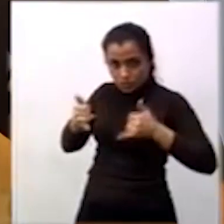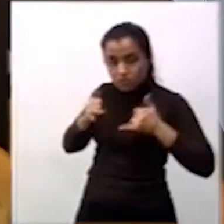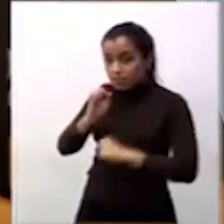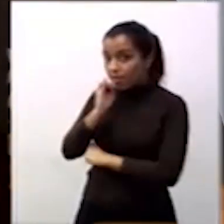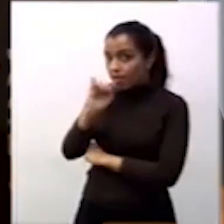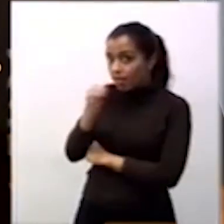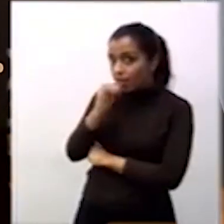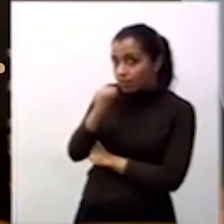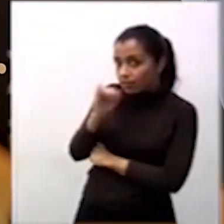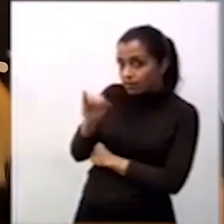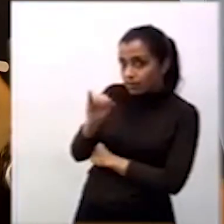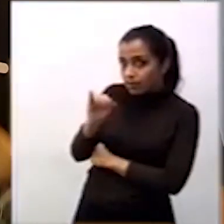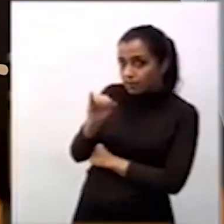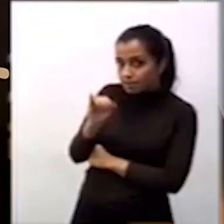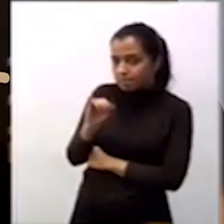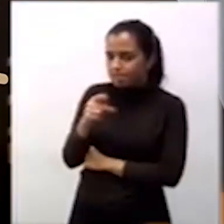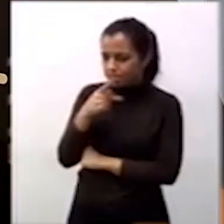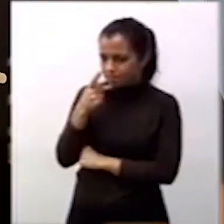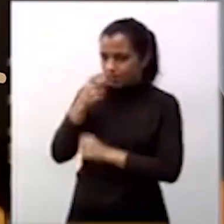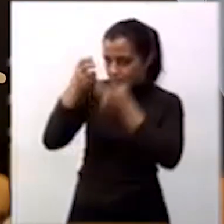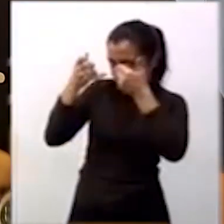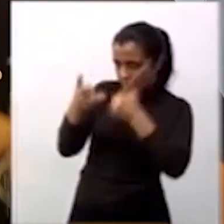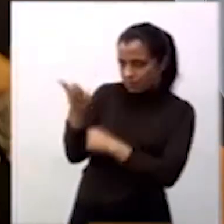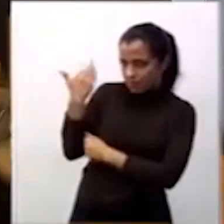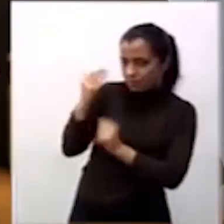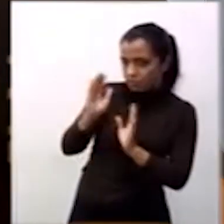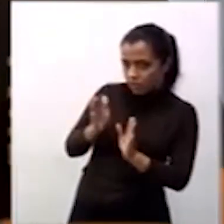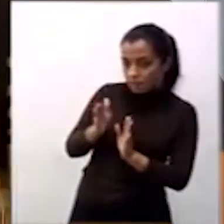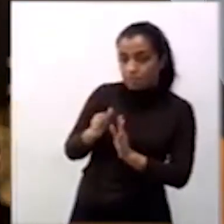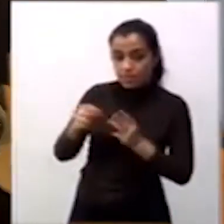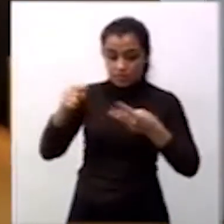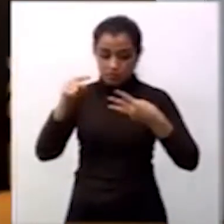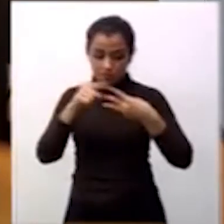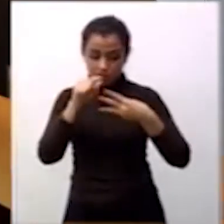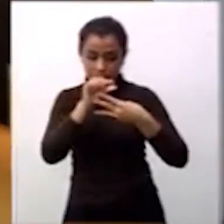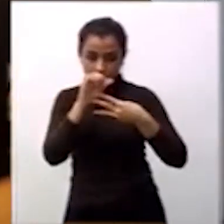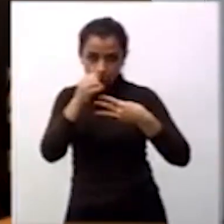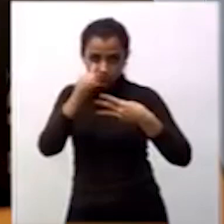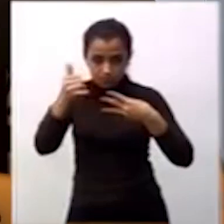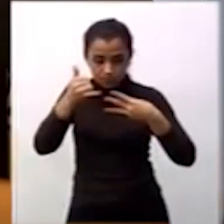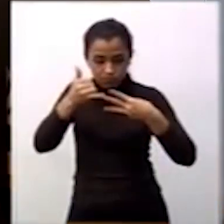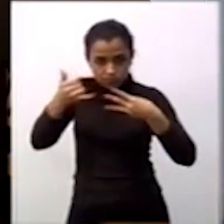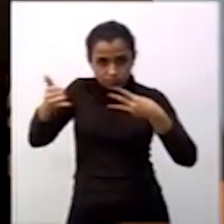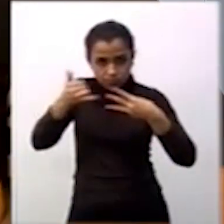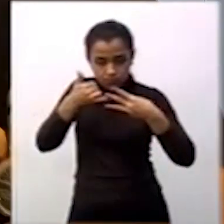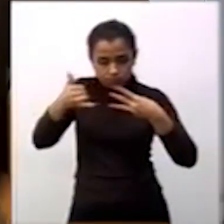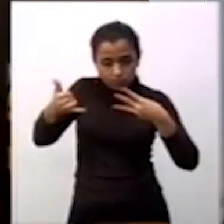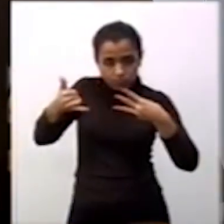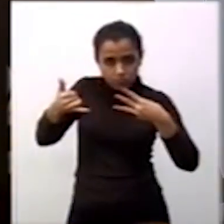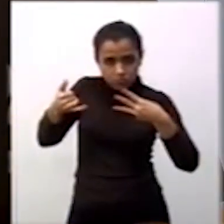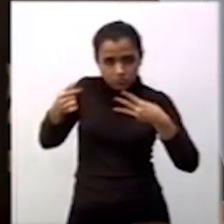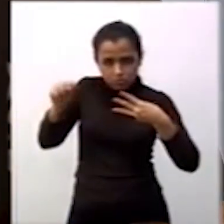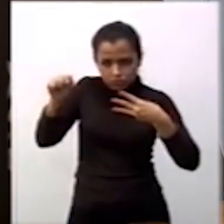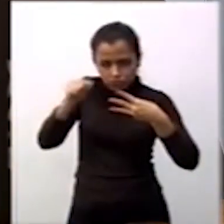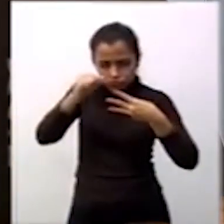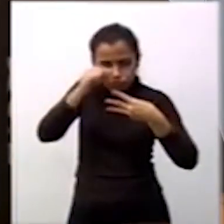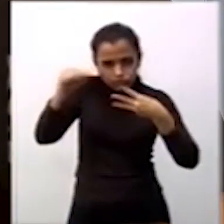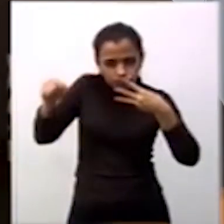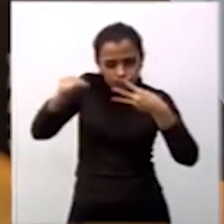E aí também nós dissemos que as correntes elétricas são correntes de elétrons livres em movimento dentro do